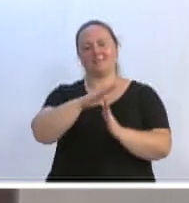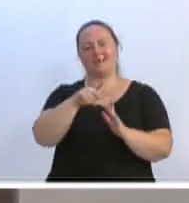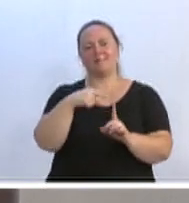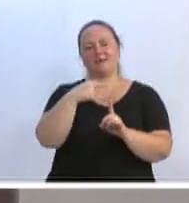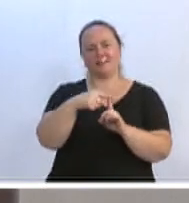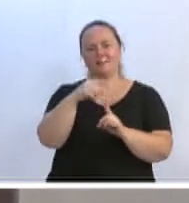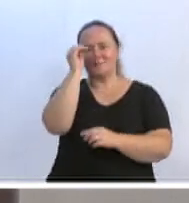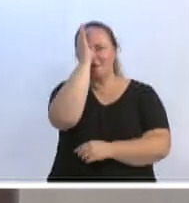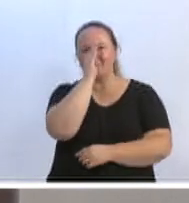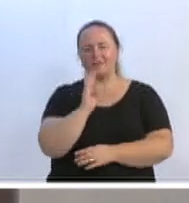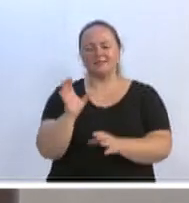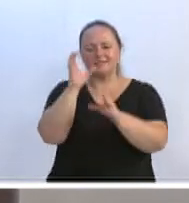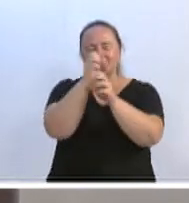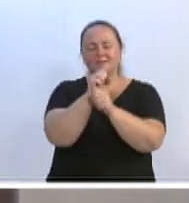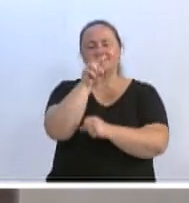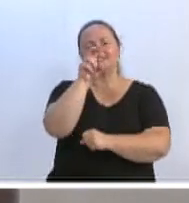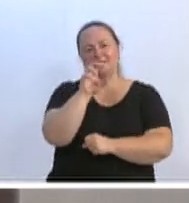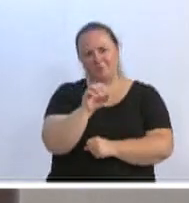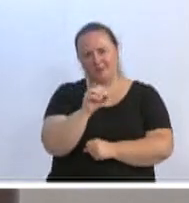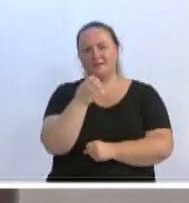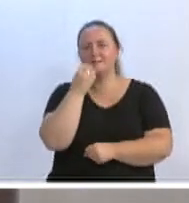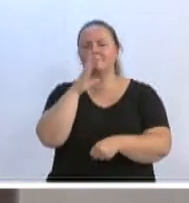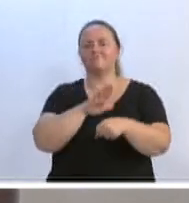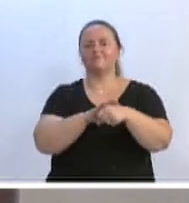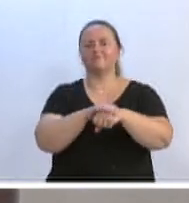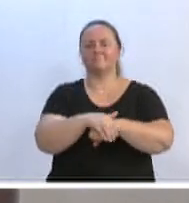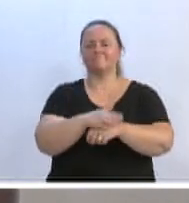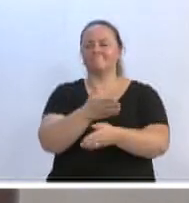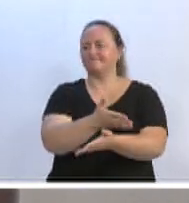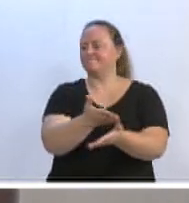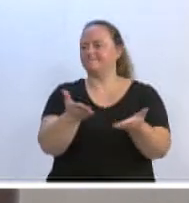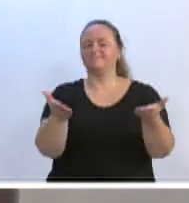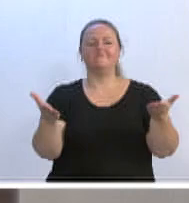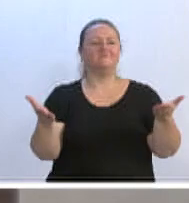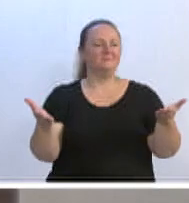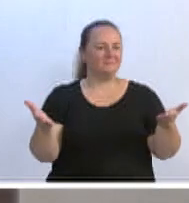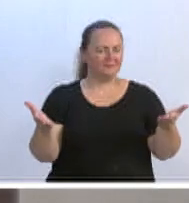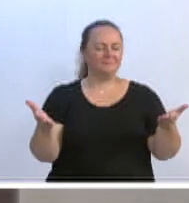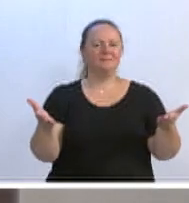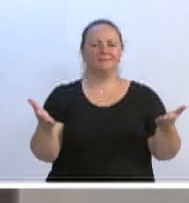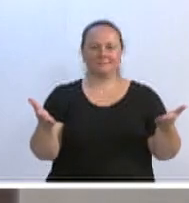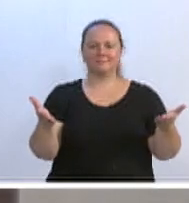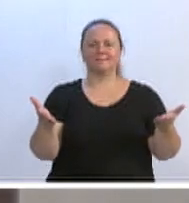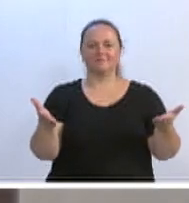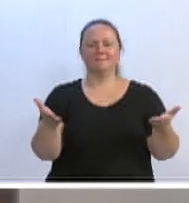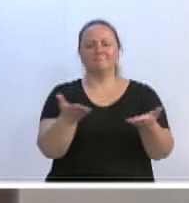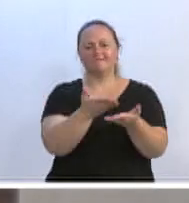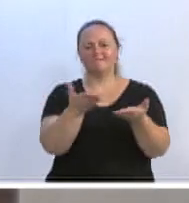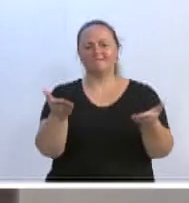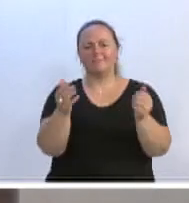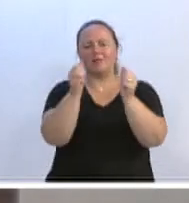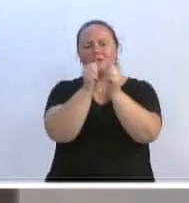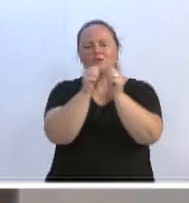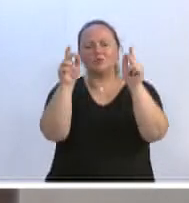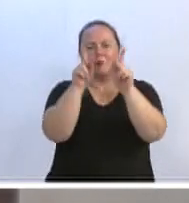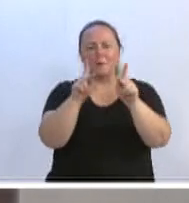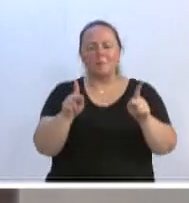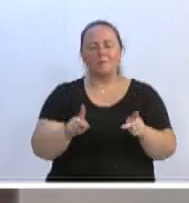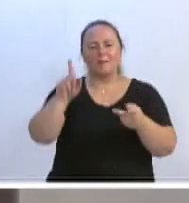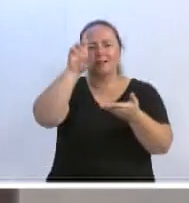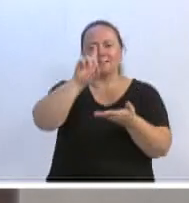Brasil. Uma boa noite a todos. Fiquem com a paz do nosso Senhor Jesus